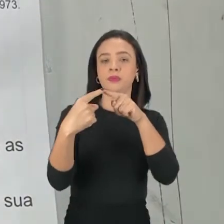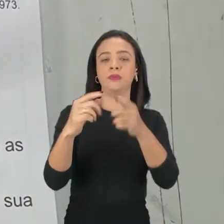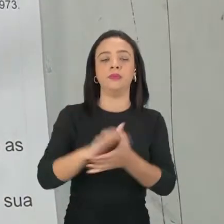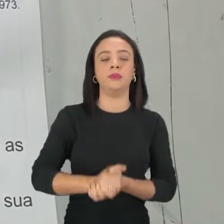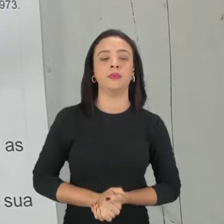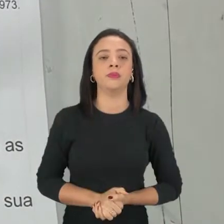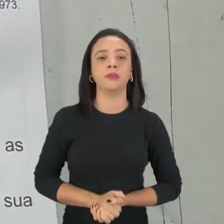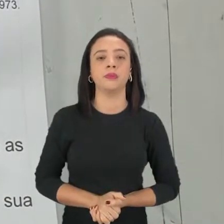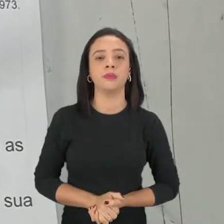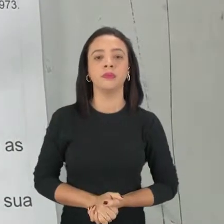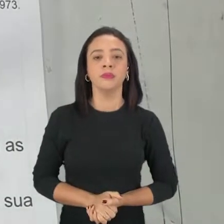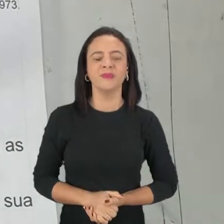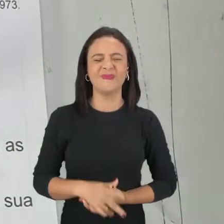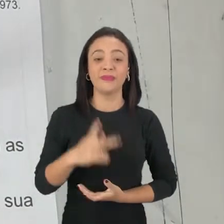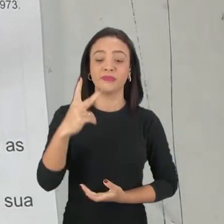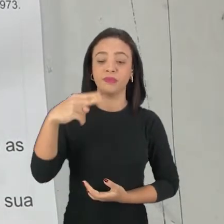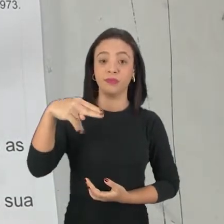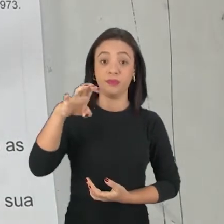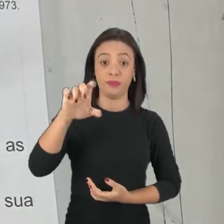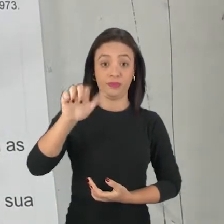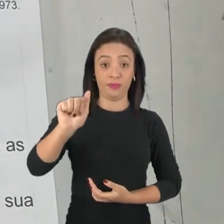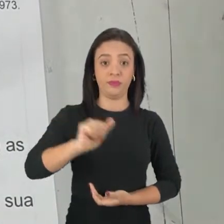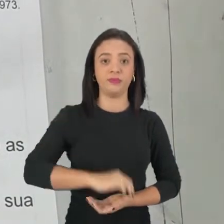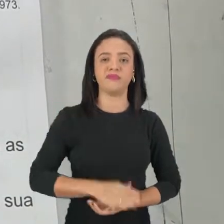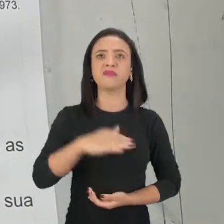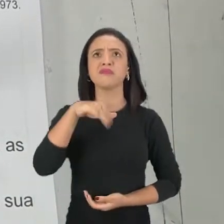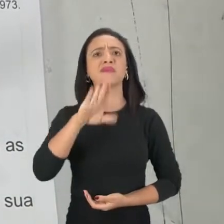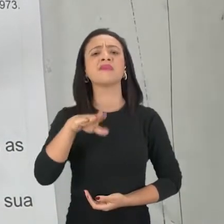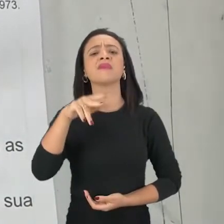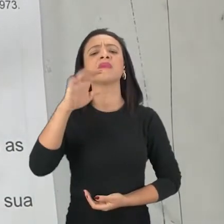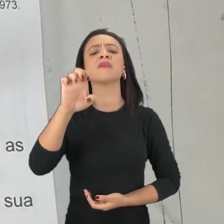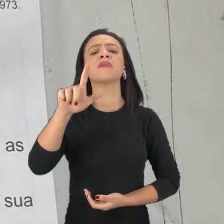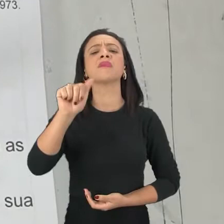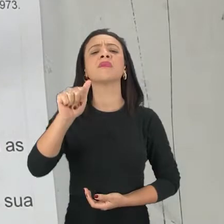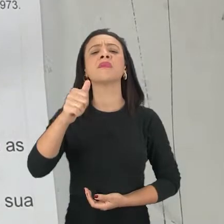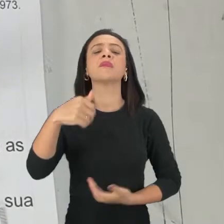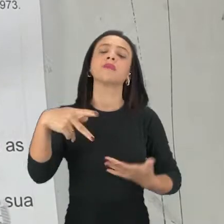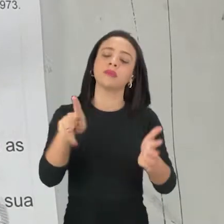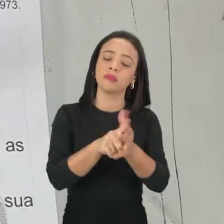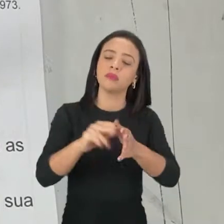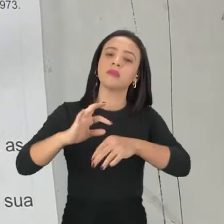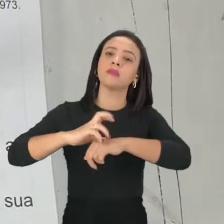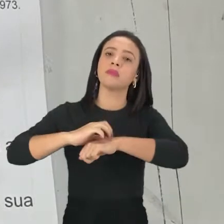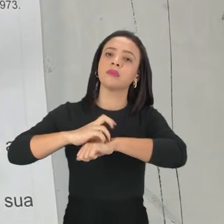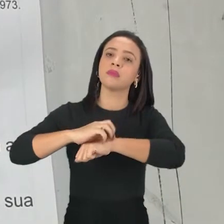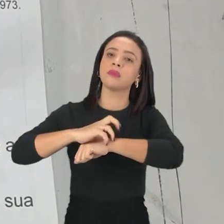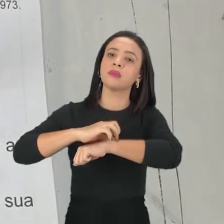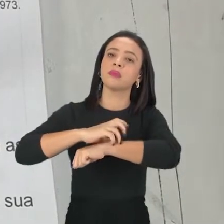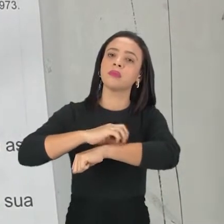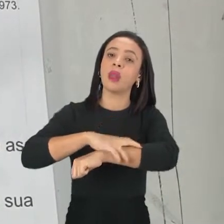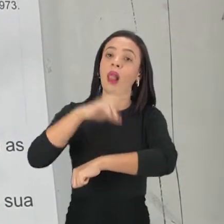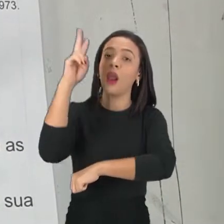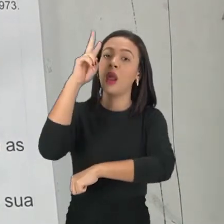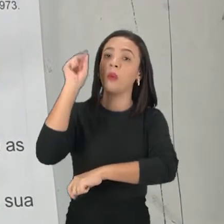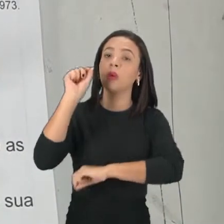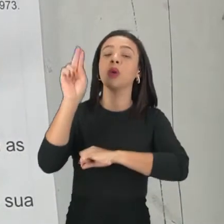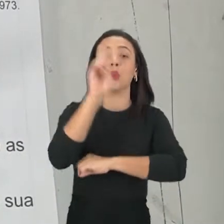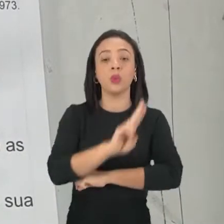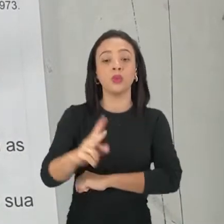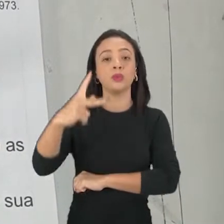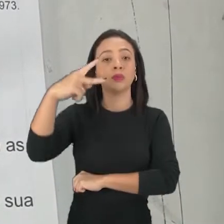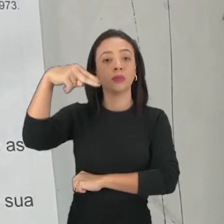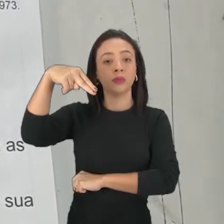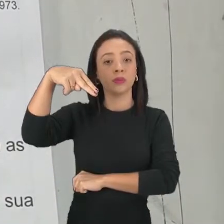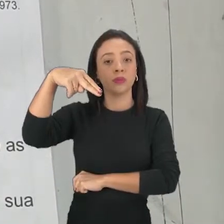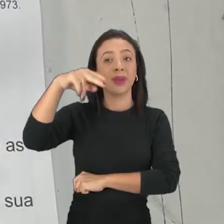tá com pronome ela ela quem a aranha tá bom Lembrando que a gente usa esse